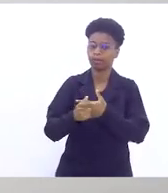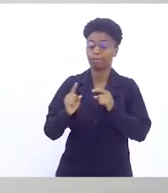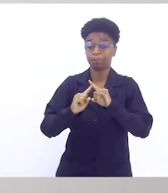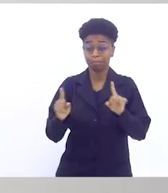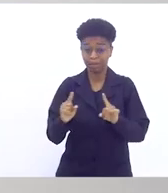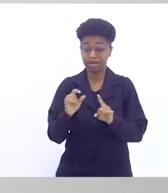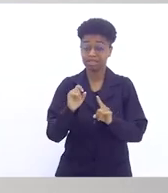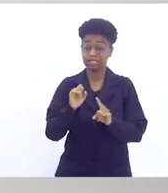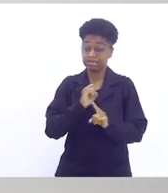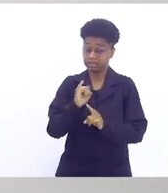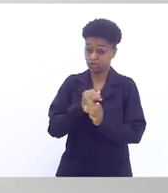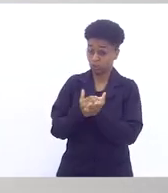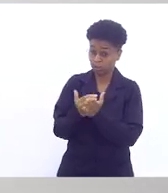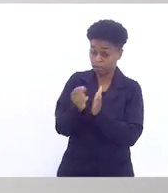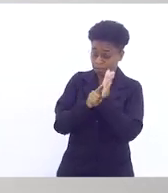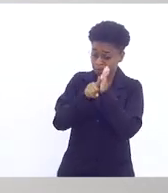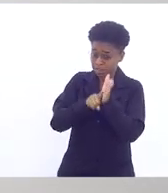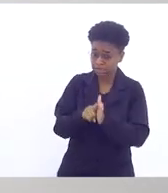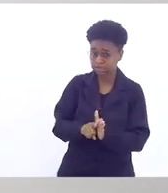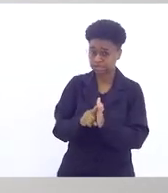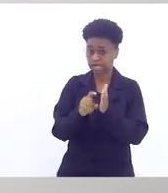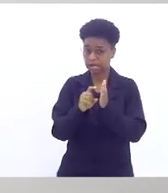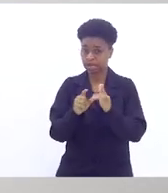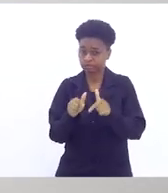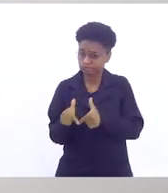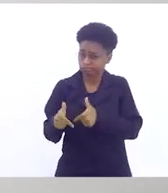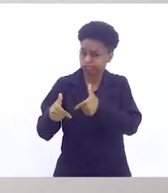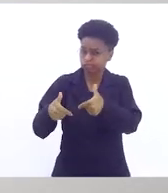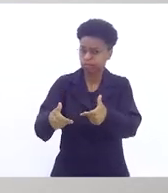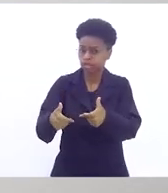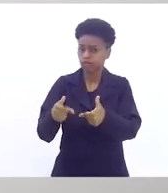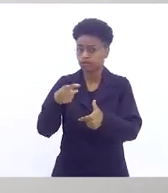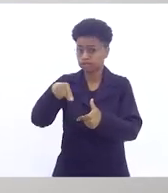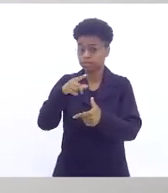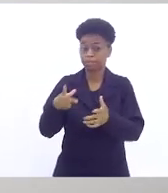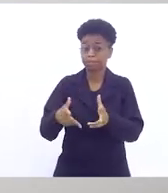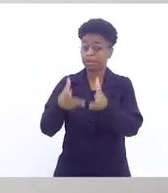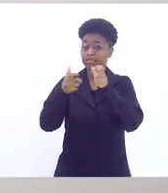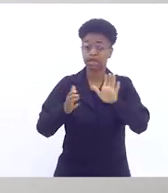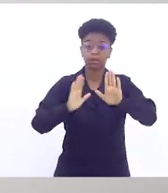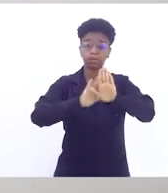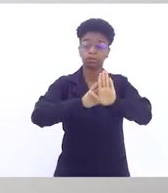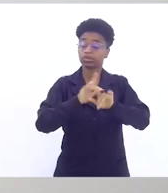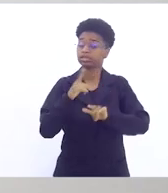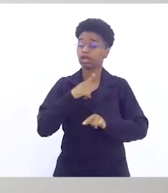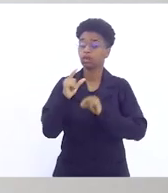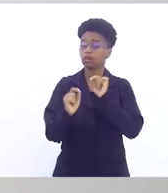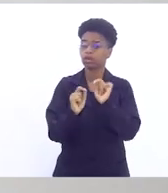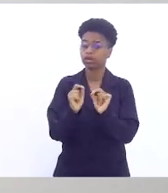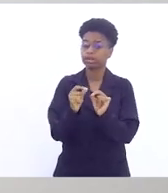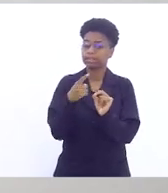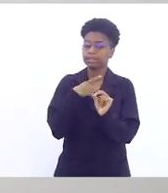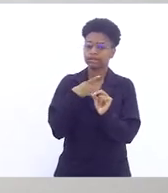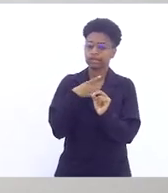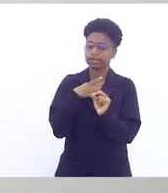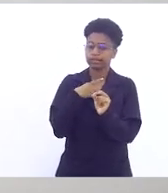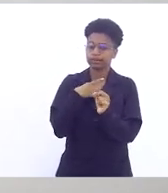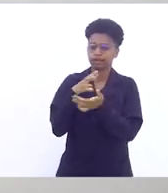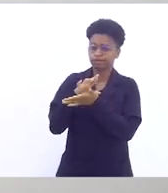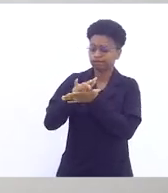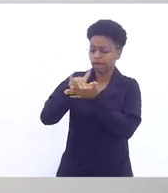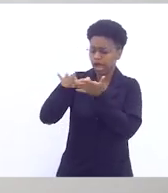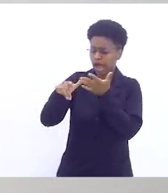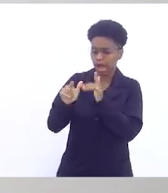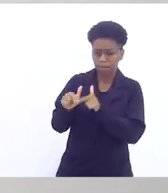você começa a levantar as atividades você ver por trás dela todo um apanhado de